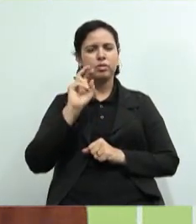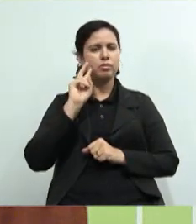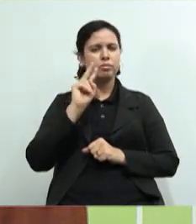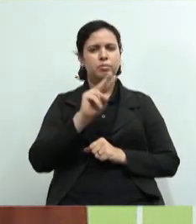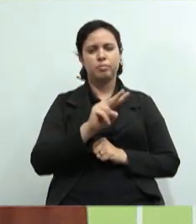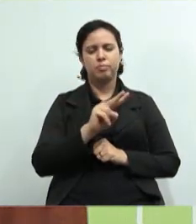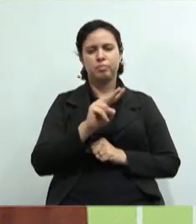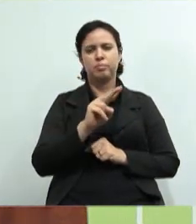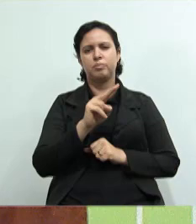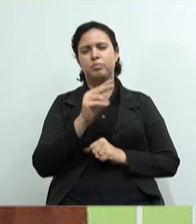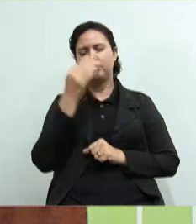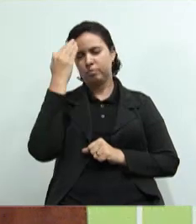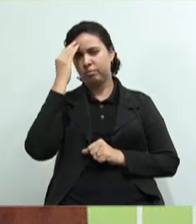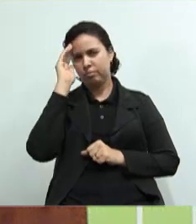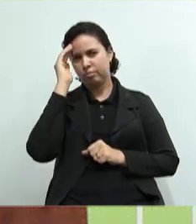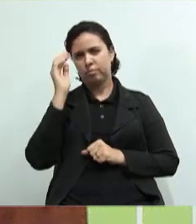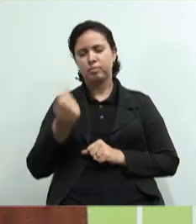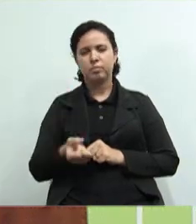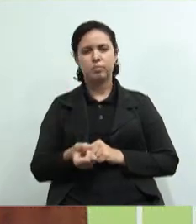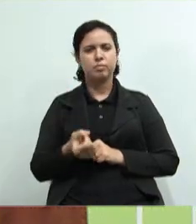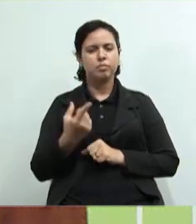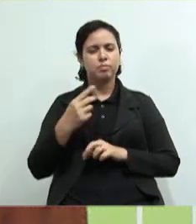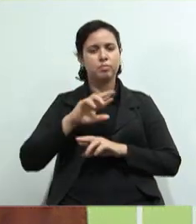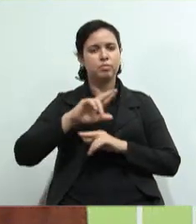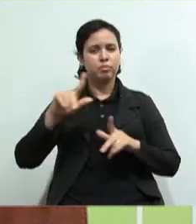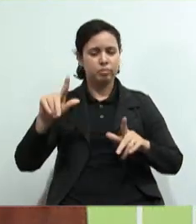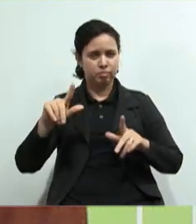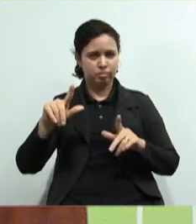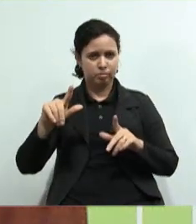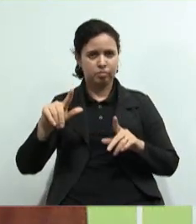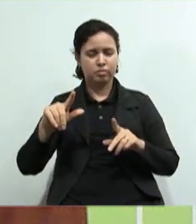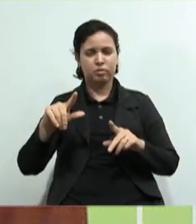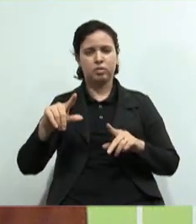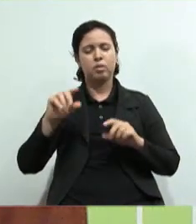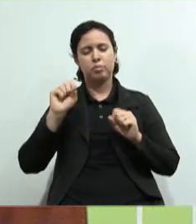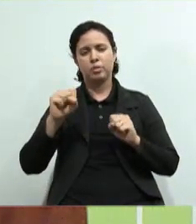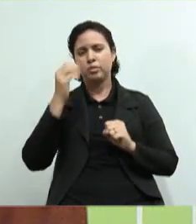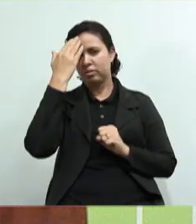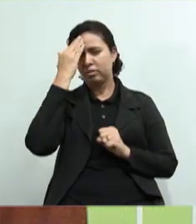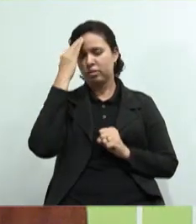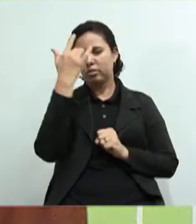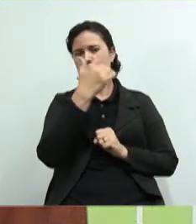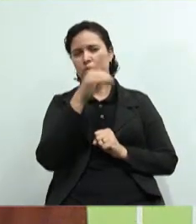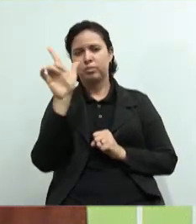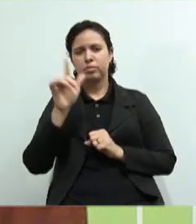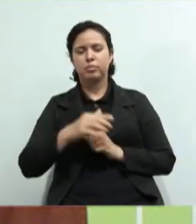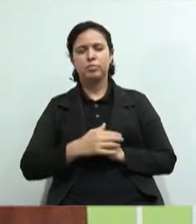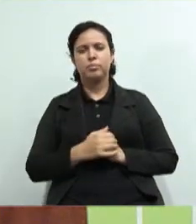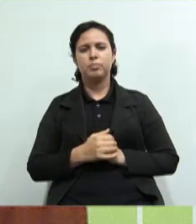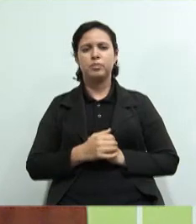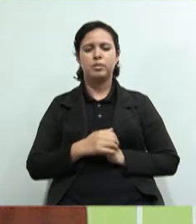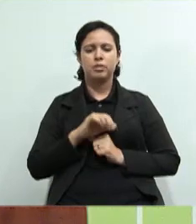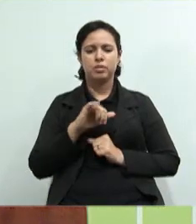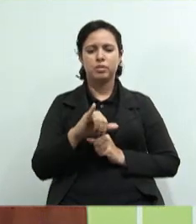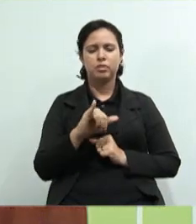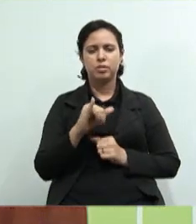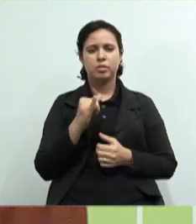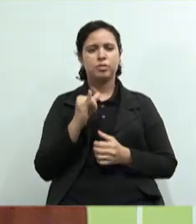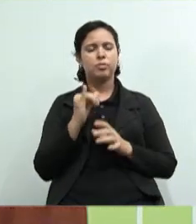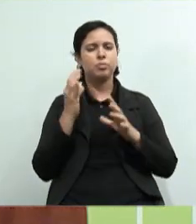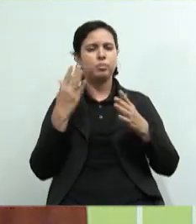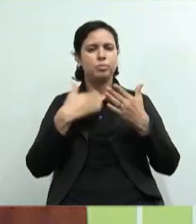interpretação diferente, o pessoal traduz e pode entender outra coisa, mas na verdade é isso. Se tiver tudo